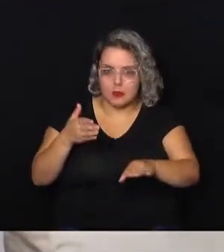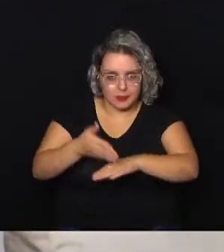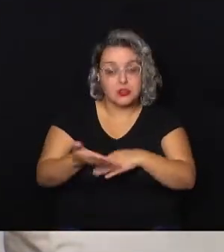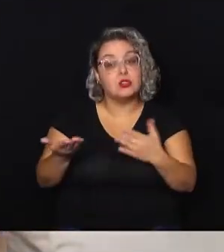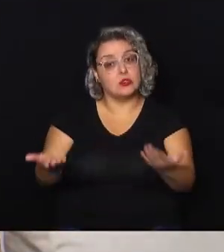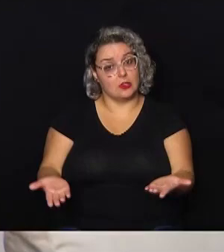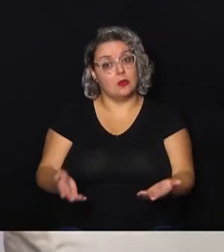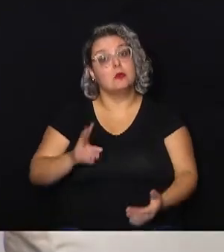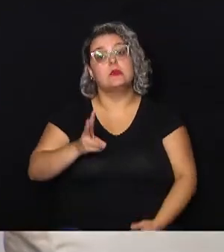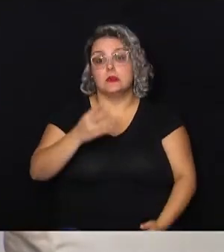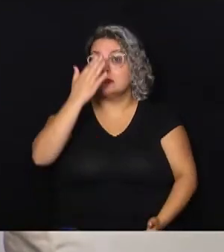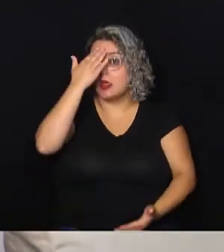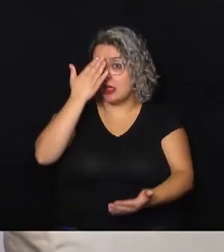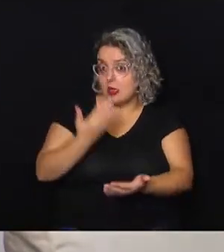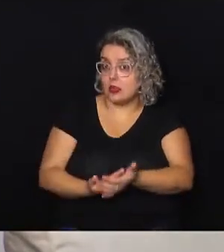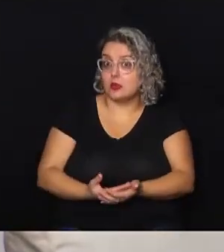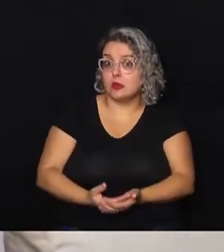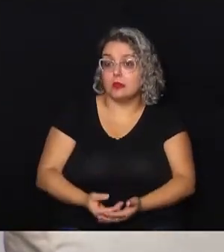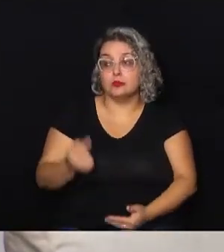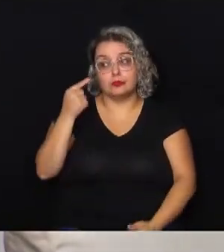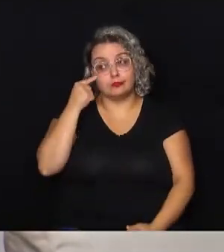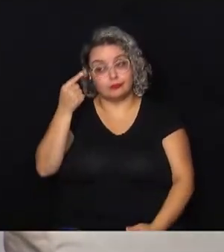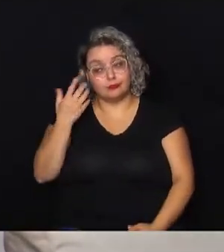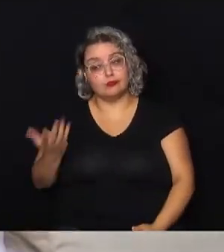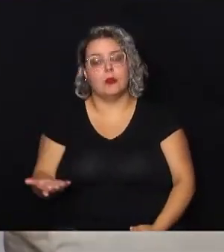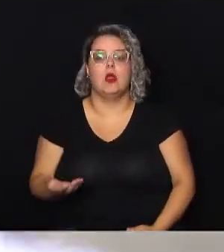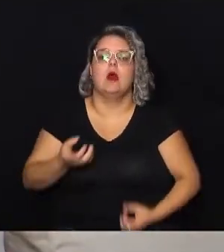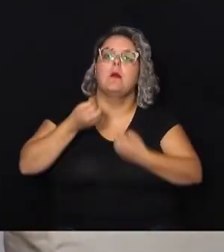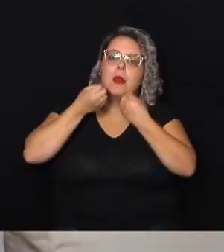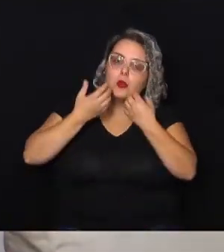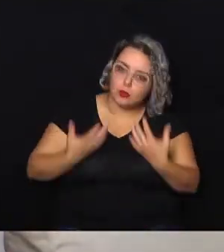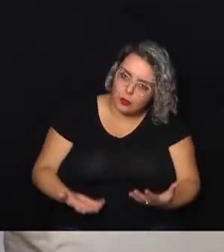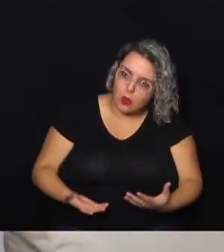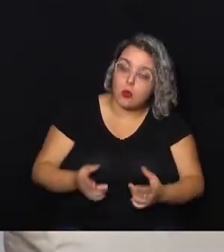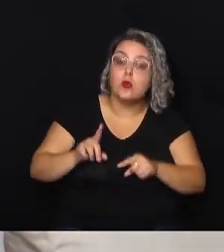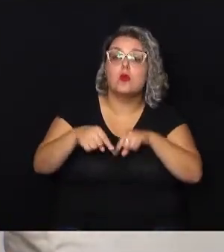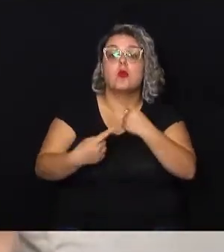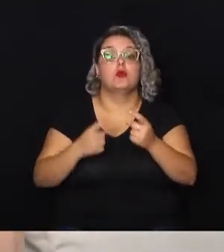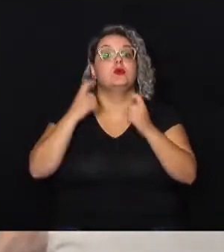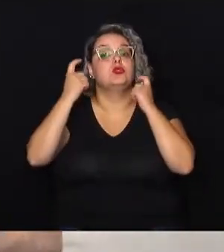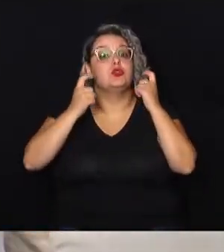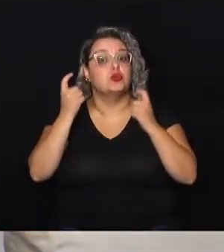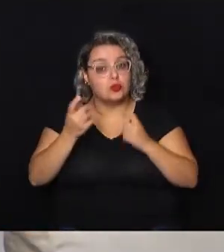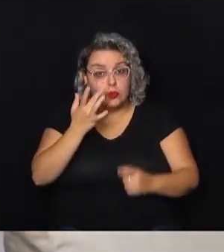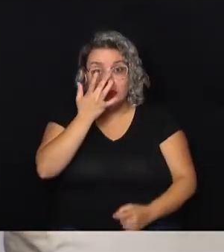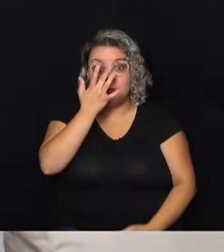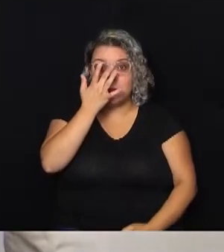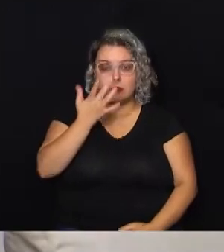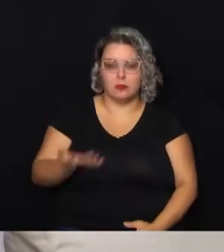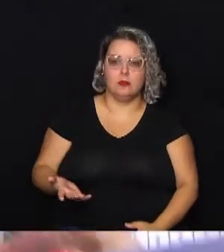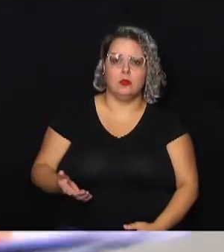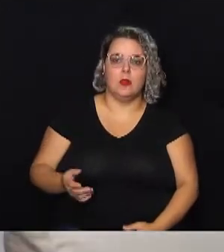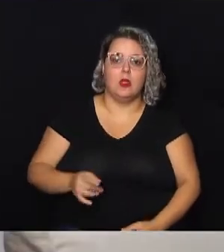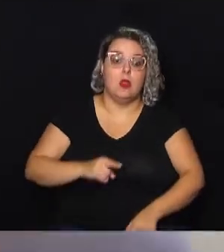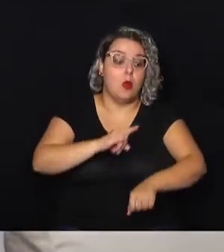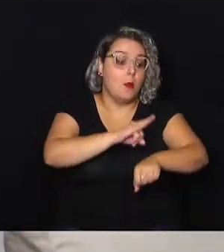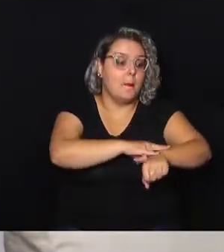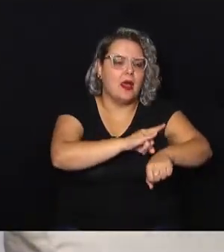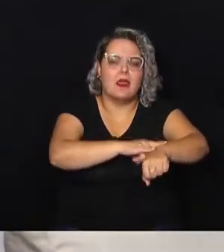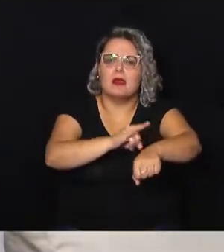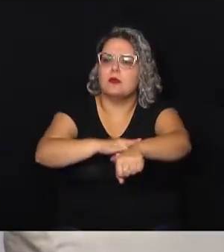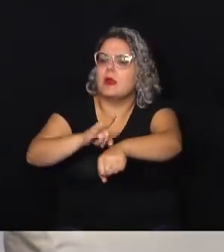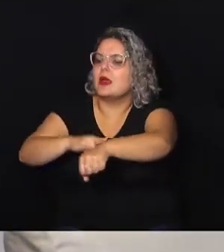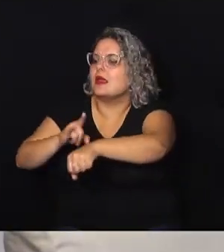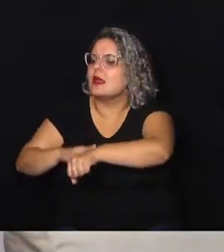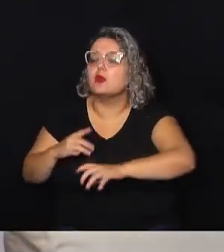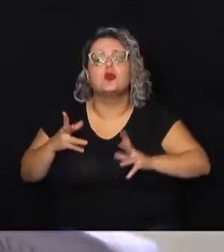sempre a gente acredita no bom senso. Mas o outro bom senso é o seguinte, a gente se preocupou, encheu de banheiro químico em todos